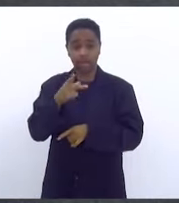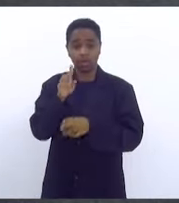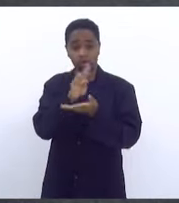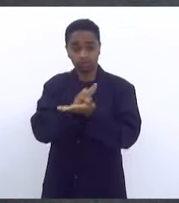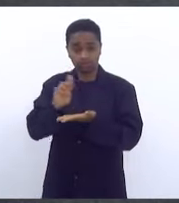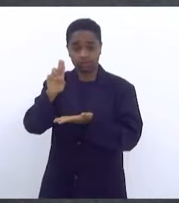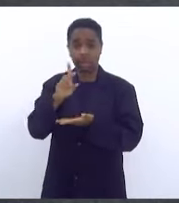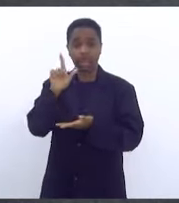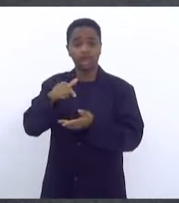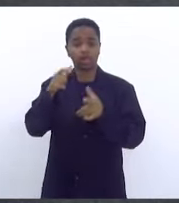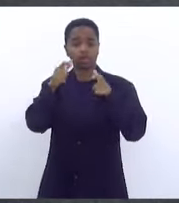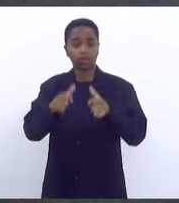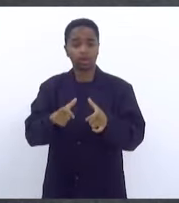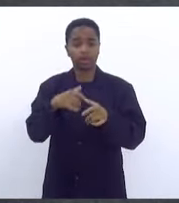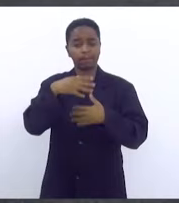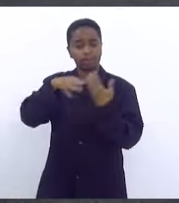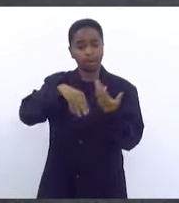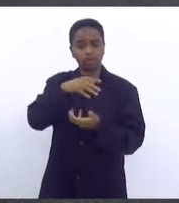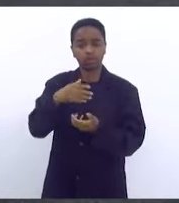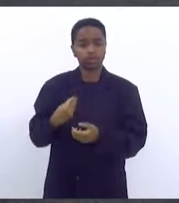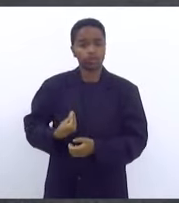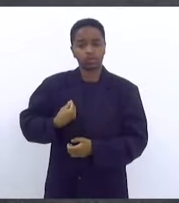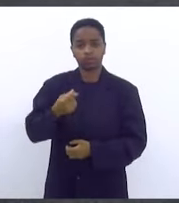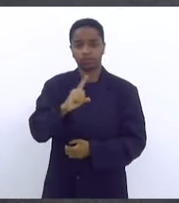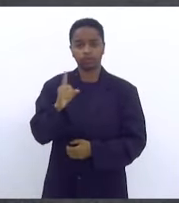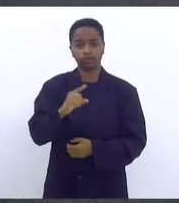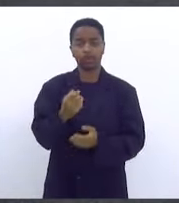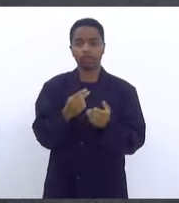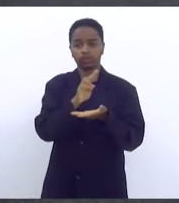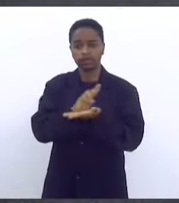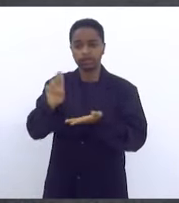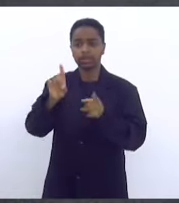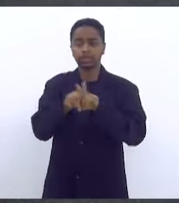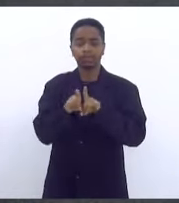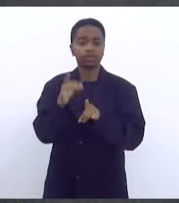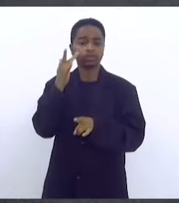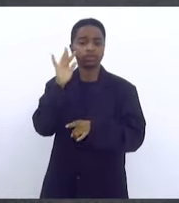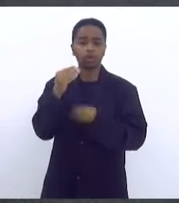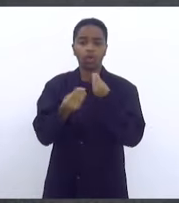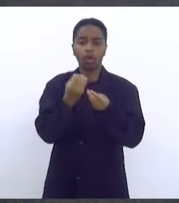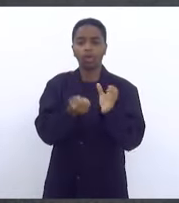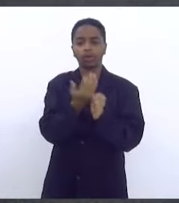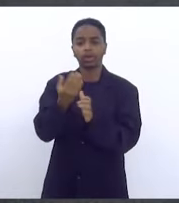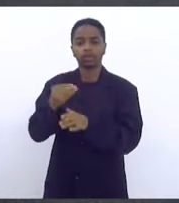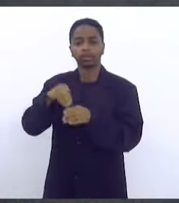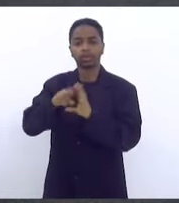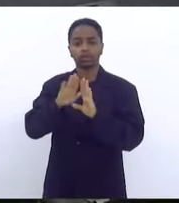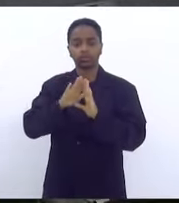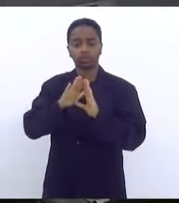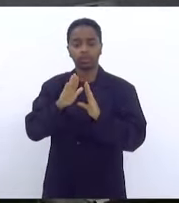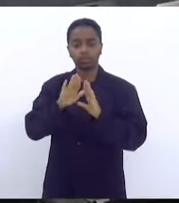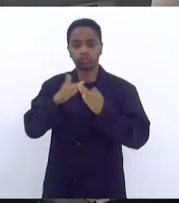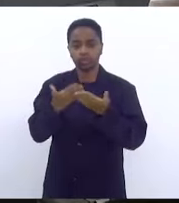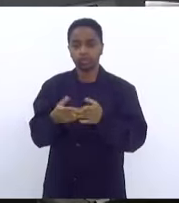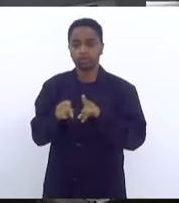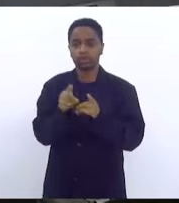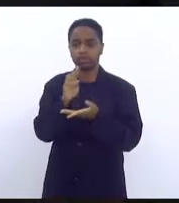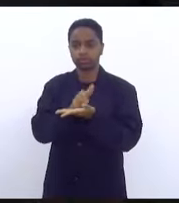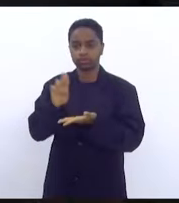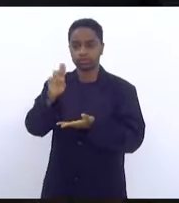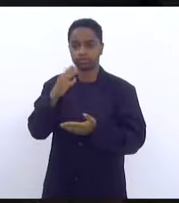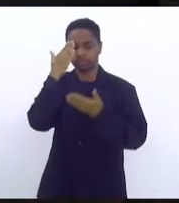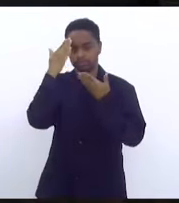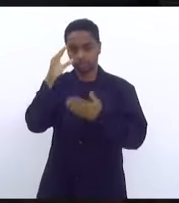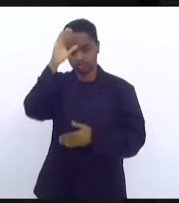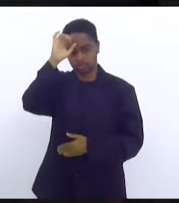chão da universidade e não sabe a importância e o quanto que se produz nas universidades e nas escolas. Obrigada, Tia Ju. Deputada